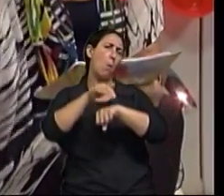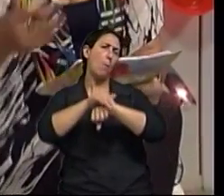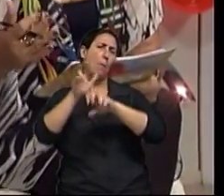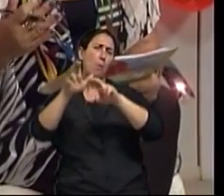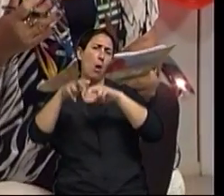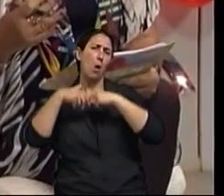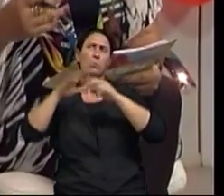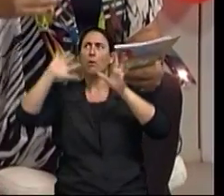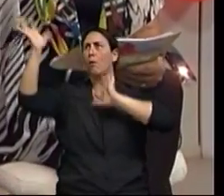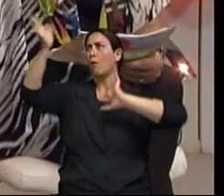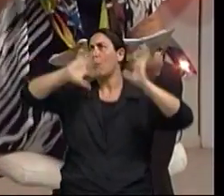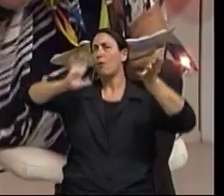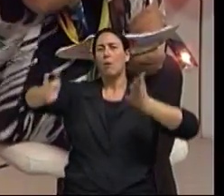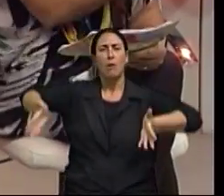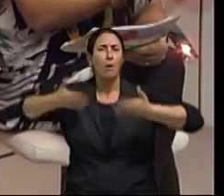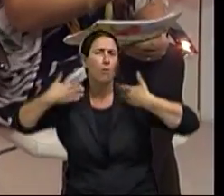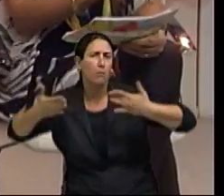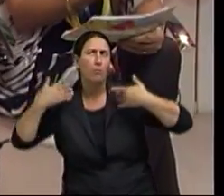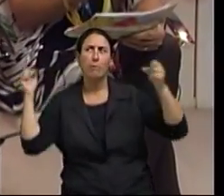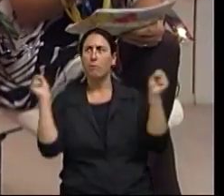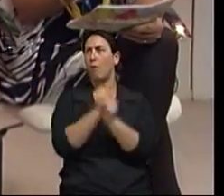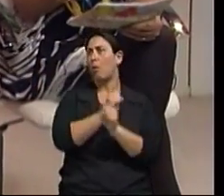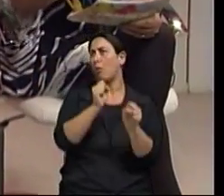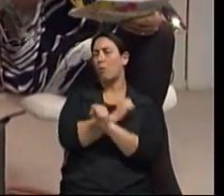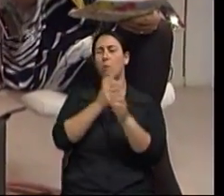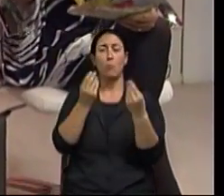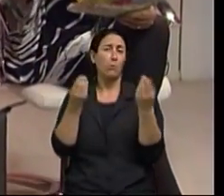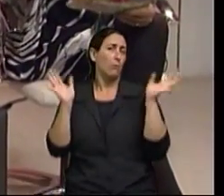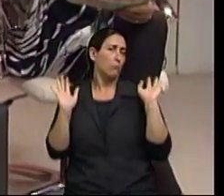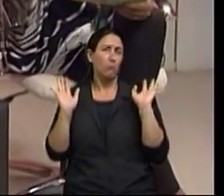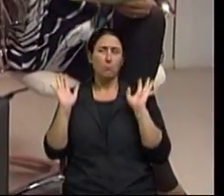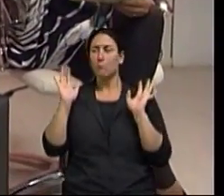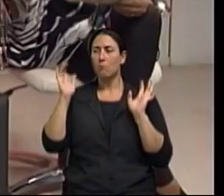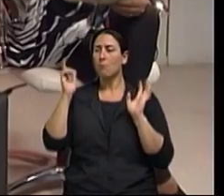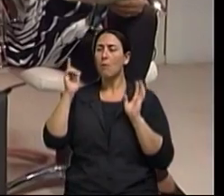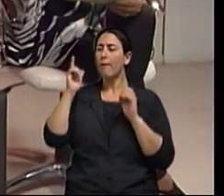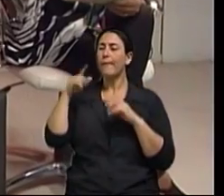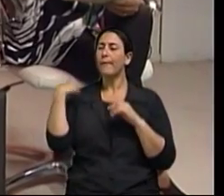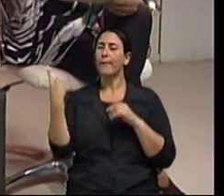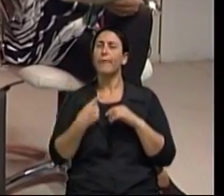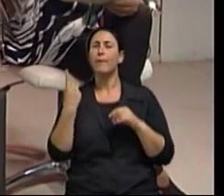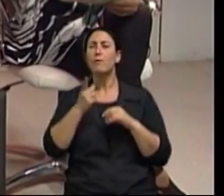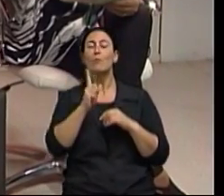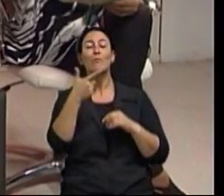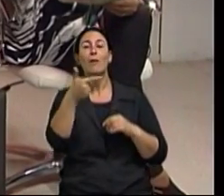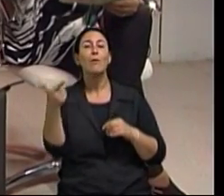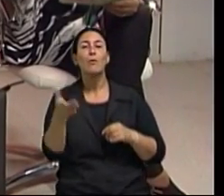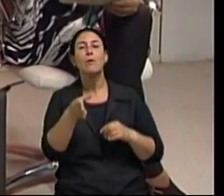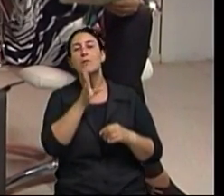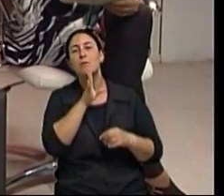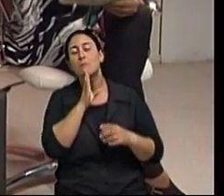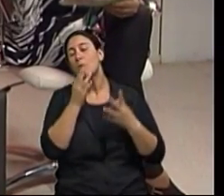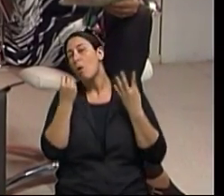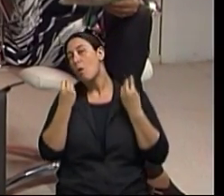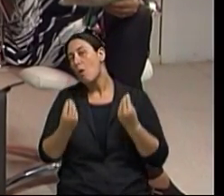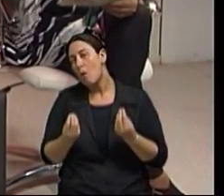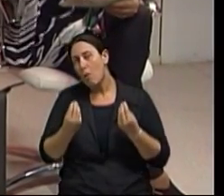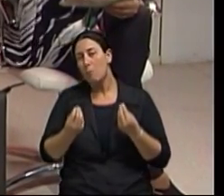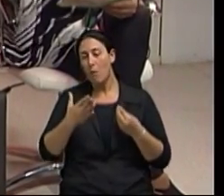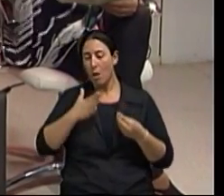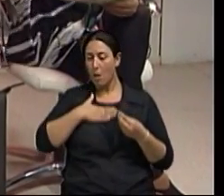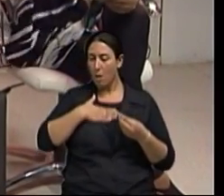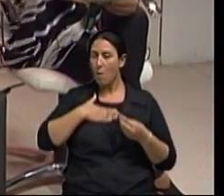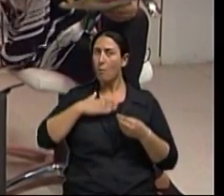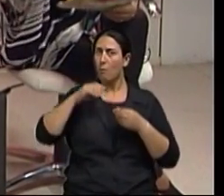altas e baixas temperaturas, as geleiras, como ele falou, quer dizer, não tem aquele conhecimento até que ponto as minhas ações